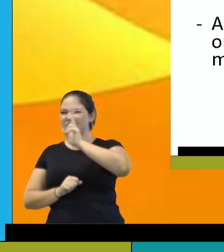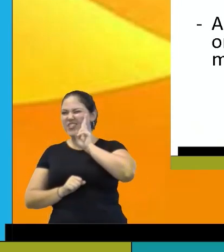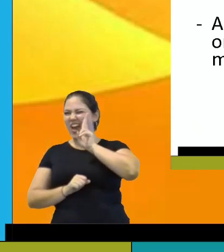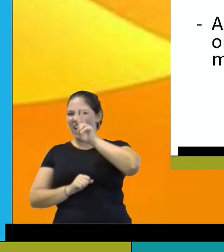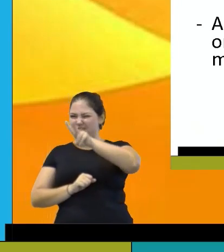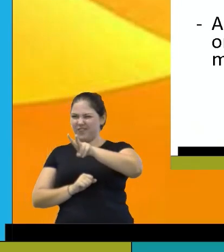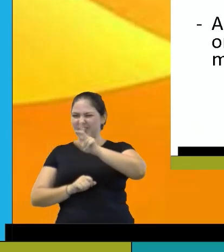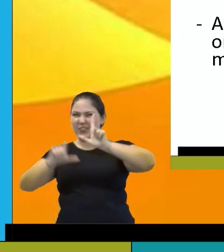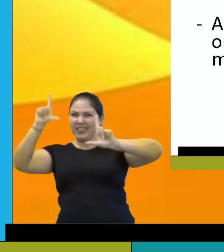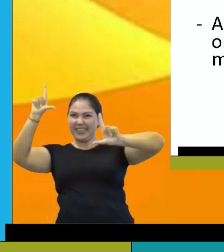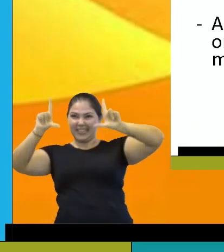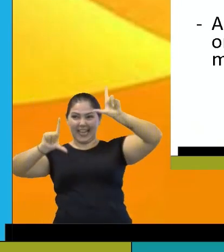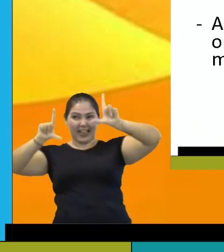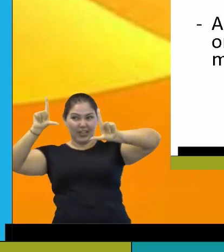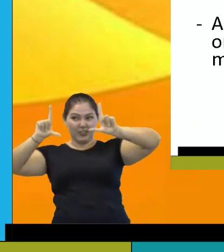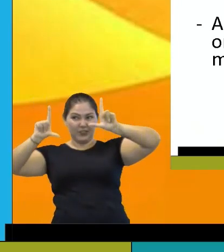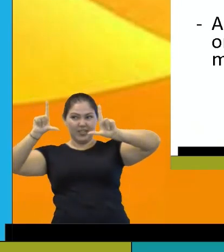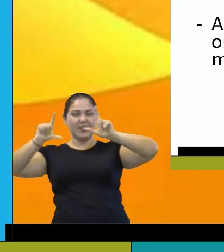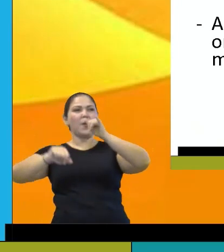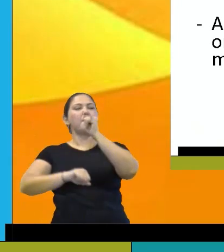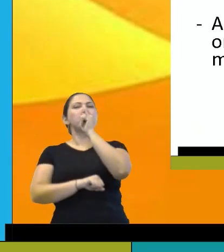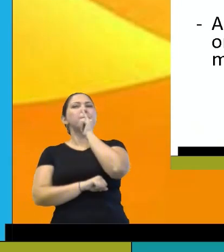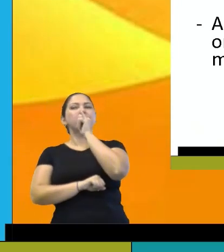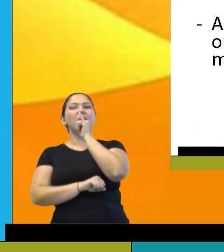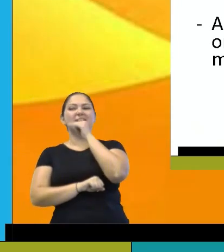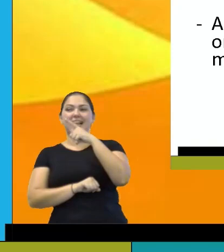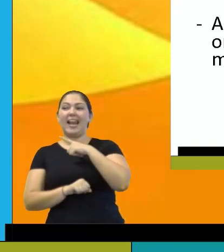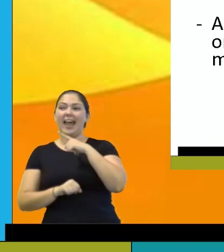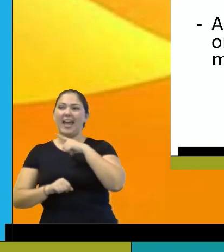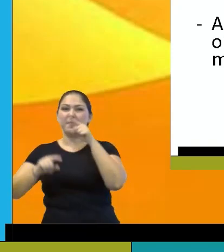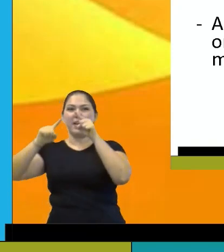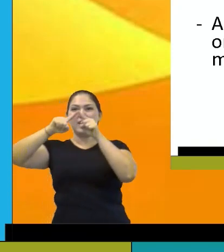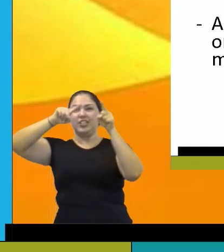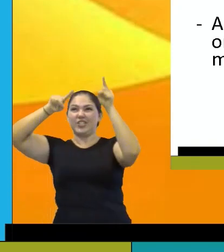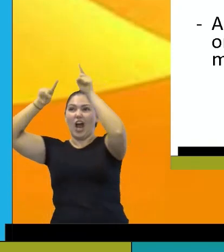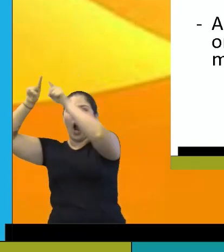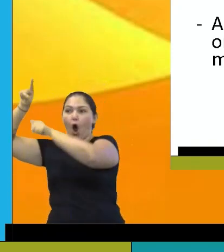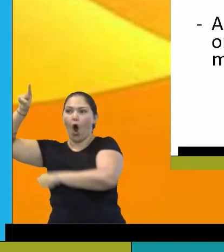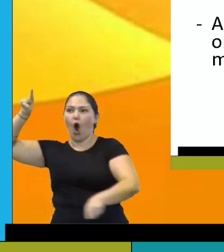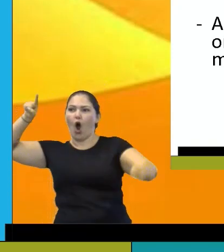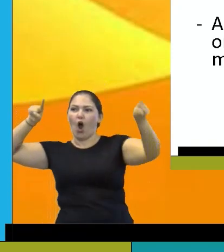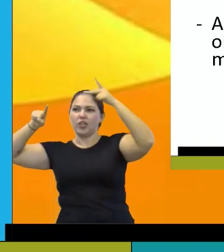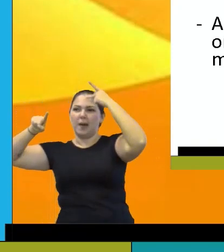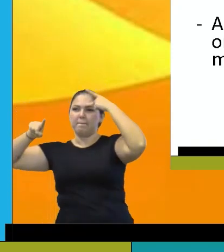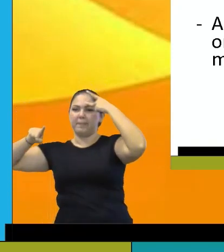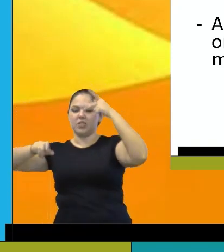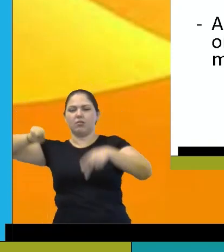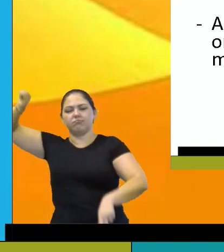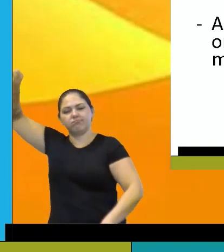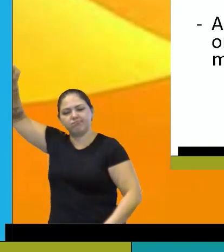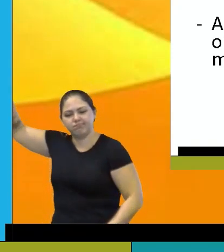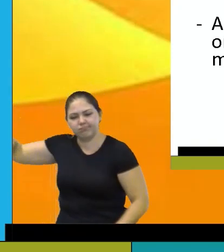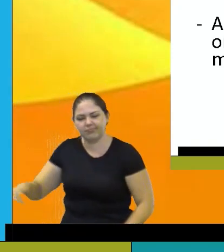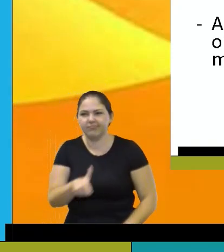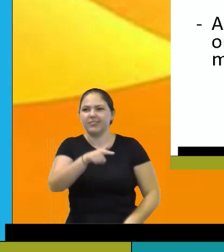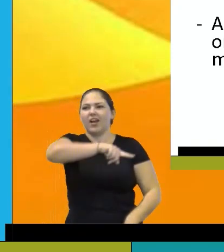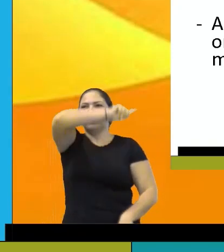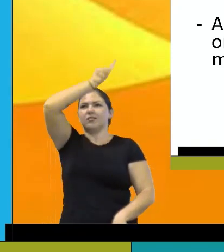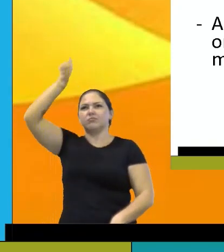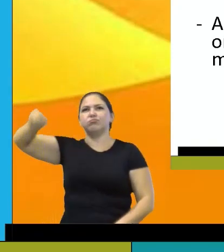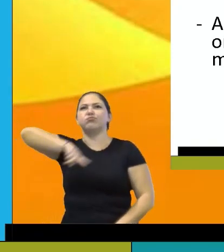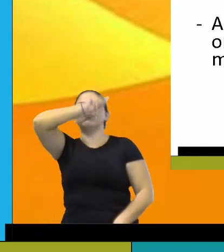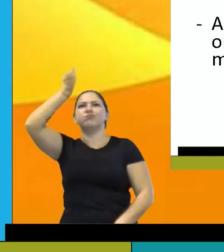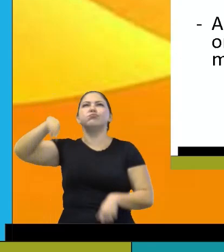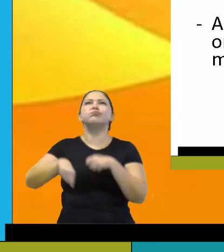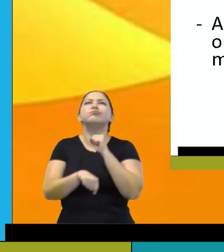na televisão, onde você tinha um quadro Roda da Fortuna. Você gira a roda para tentar a sorte.